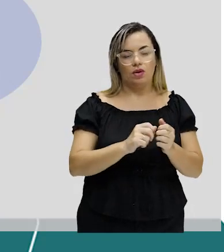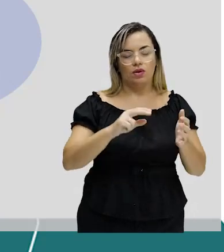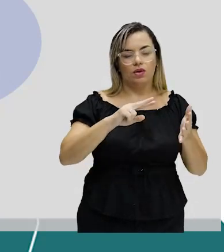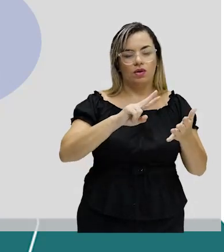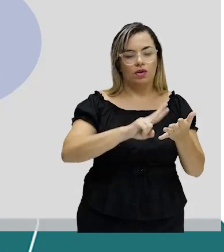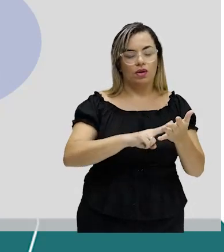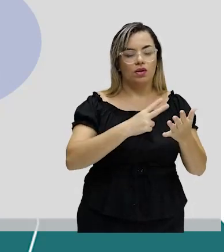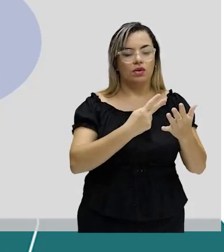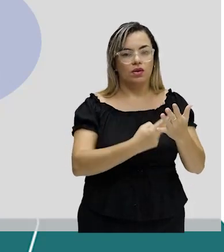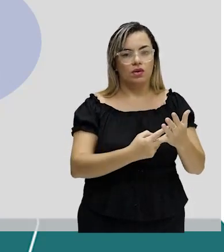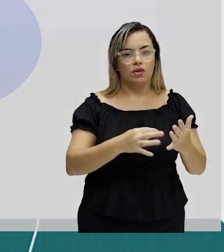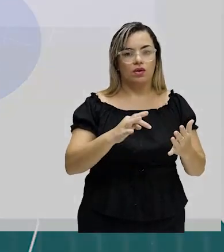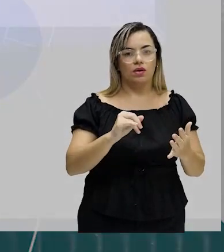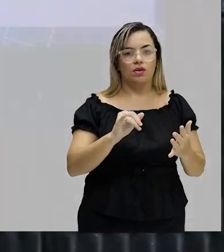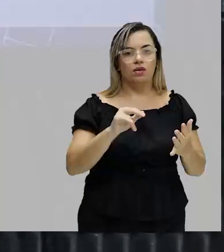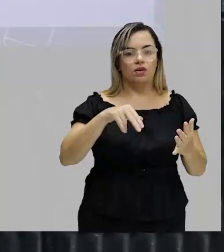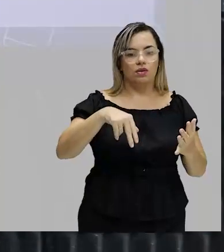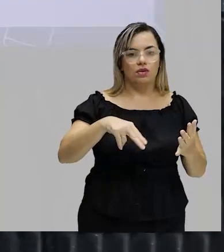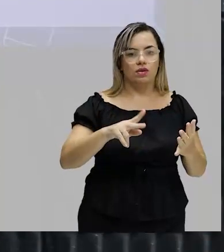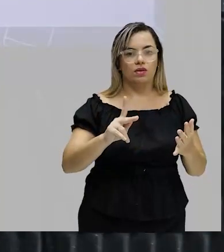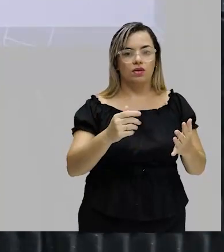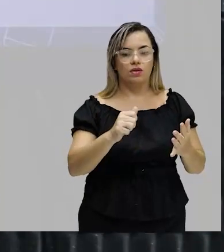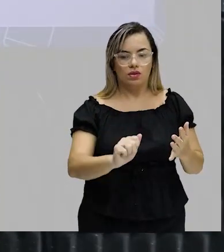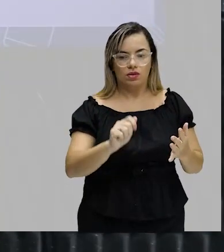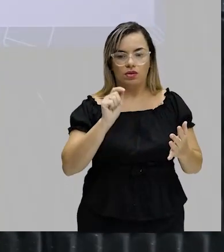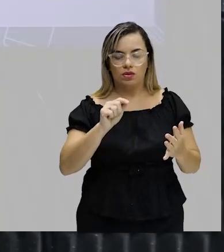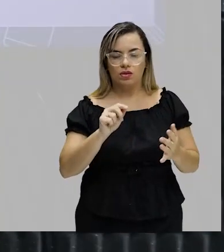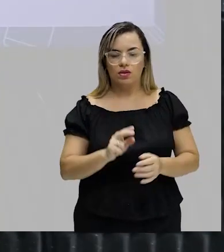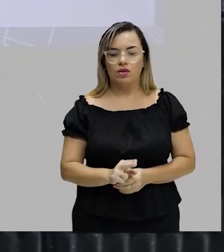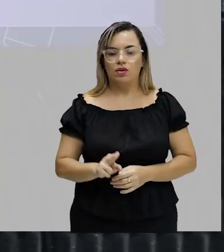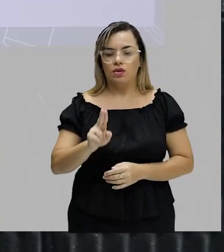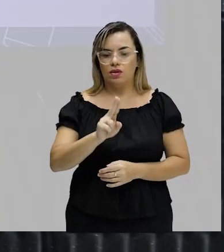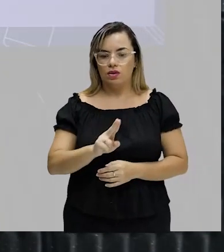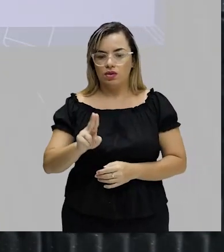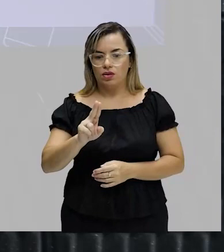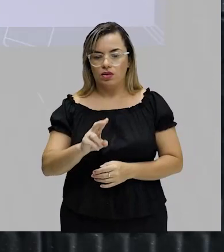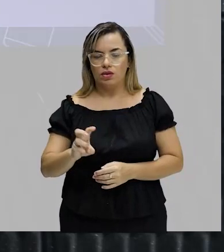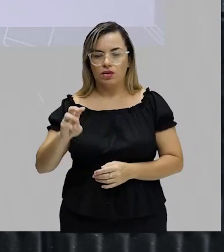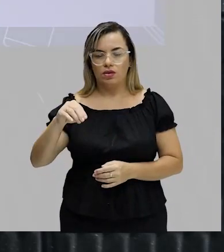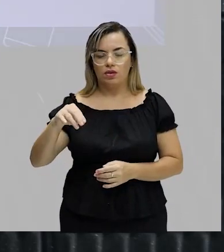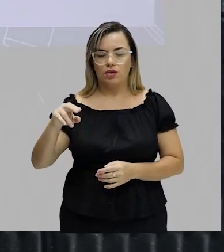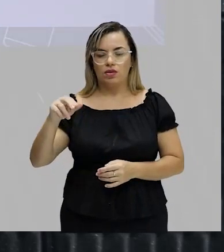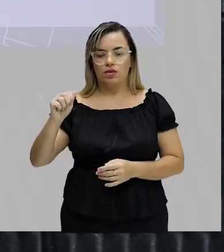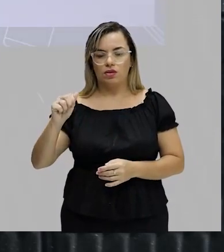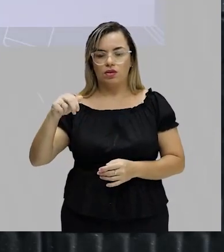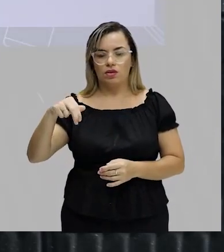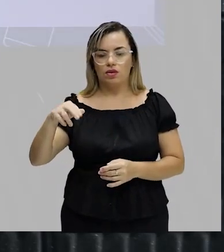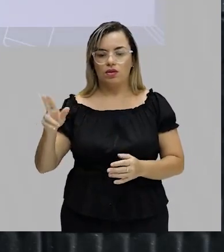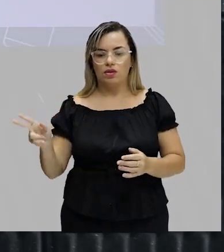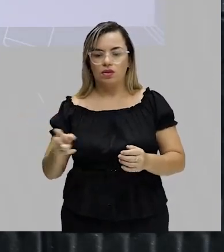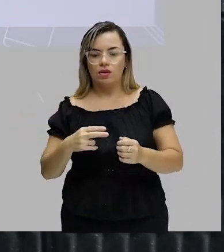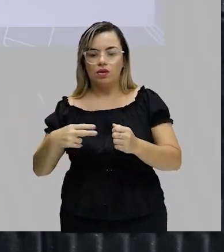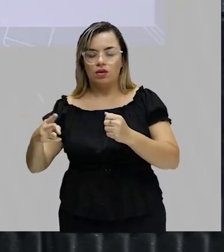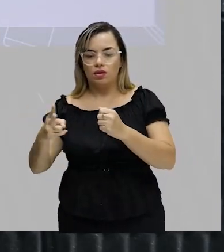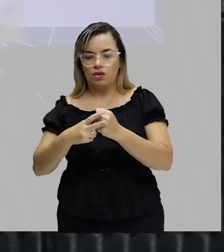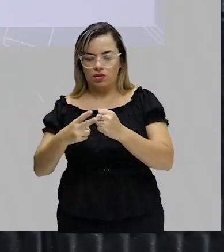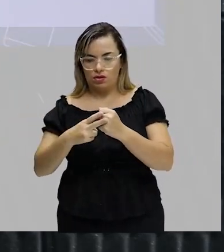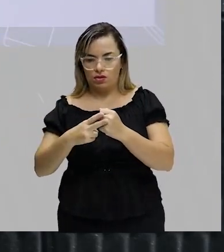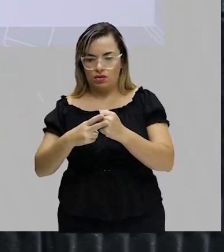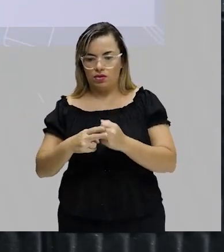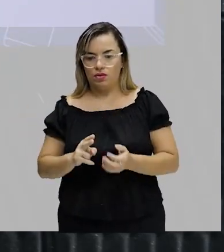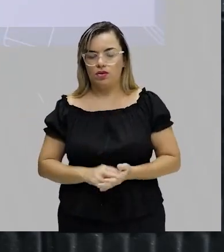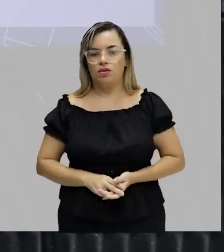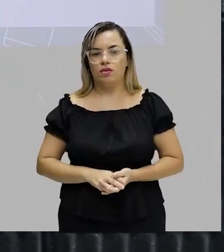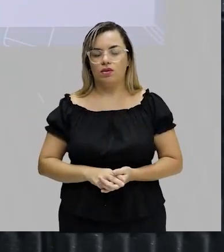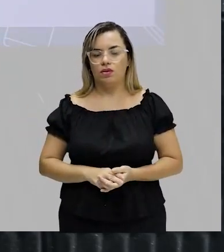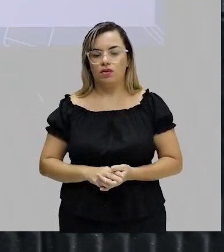verbo principal no particípio passado. A utilização dos dois verbos juntos, cria essa locução, vai me